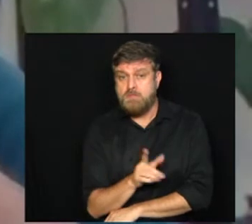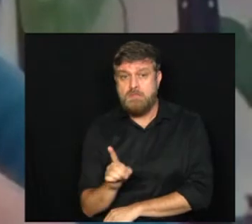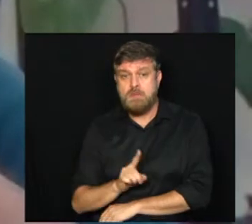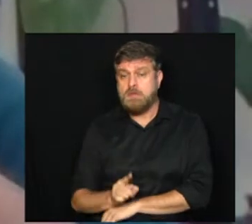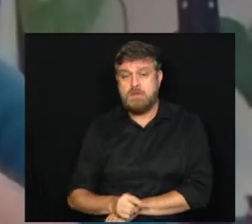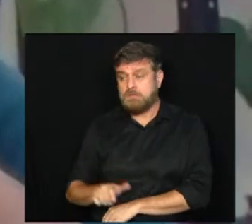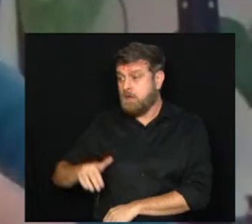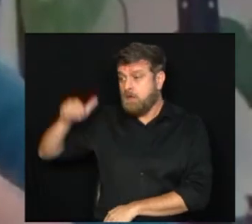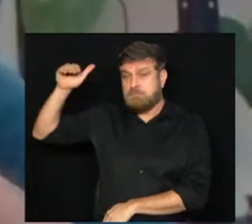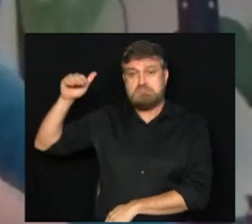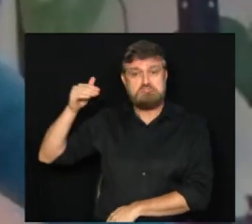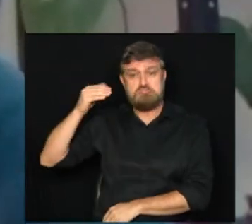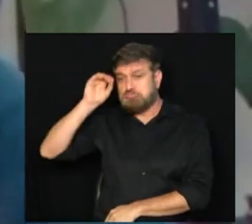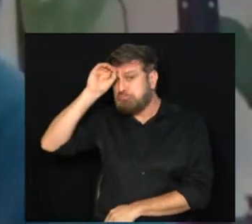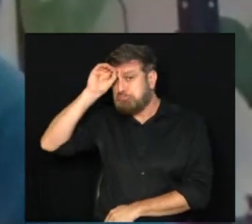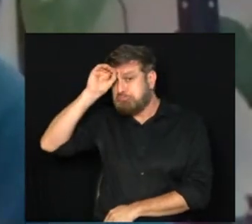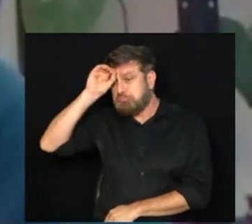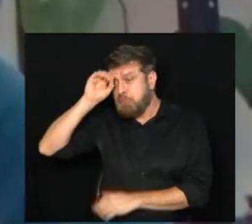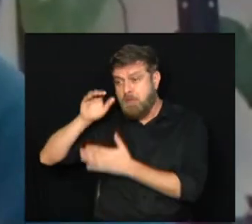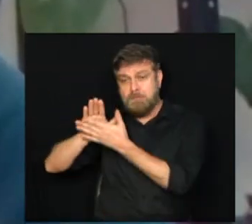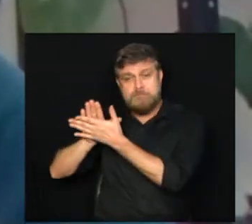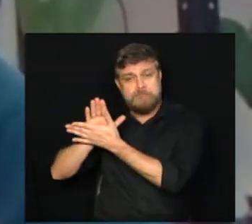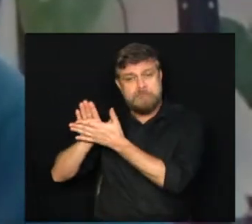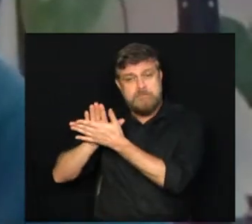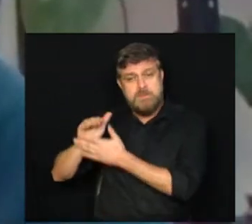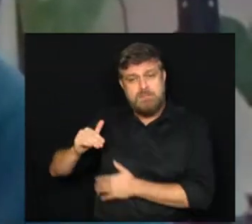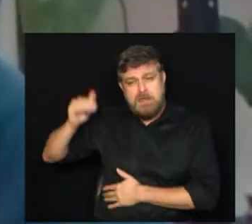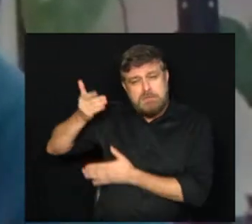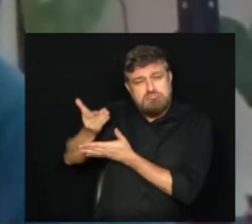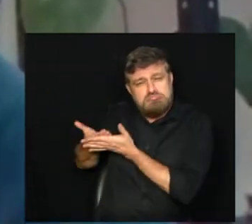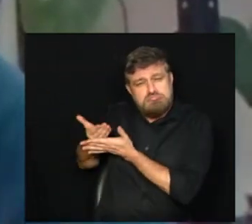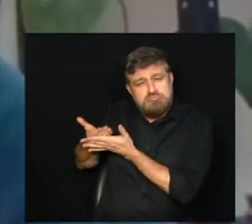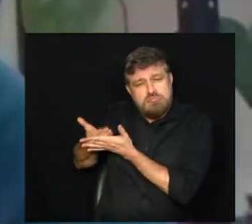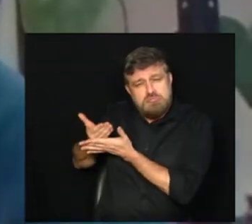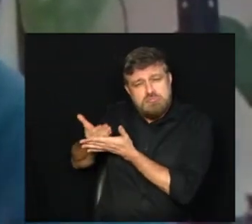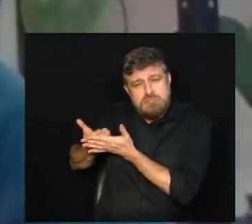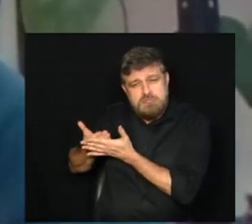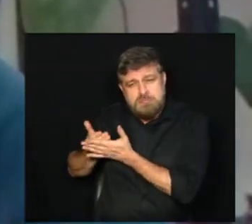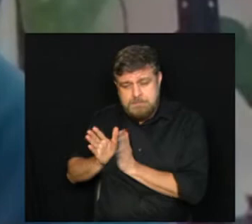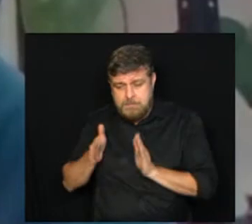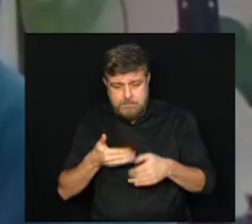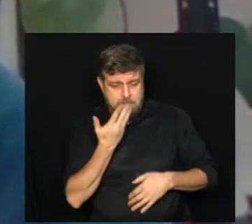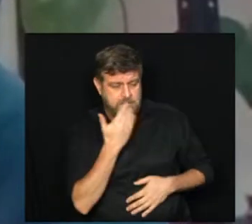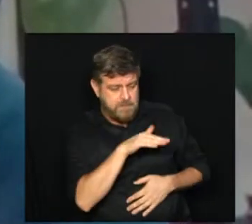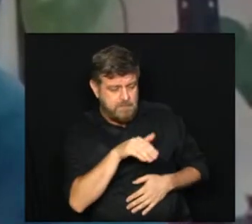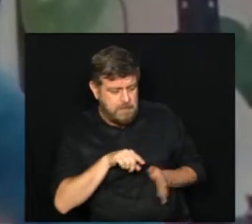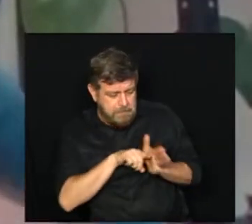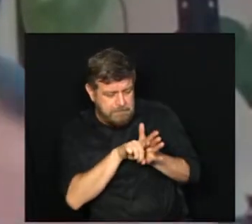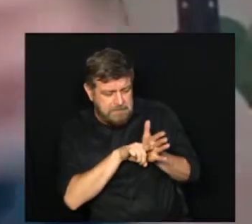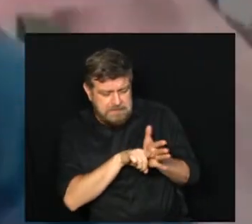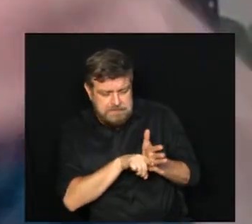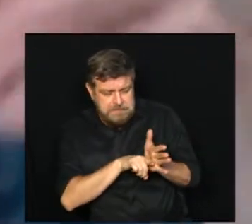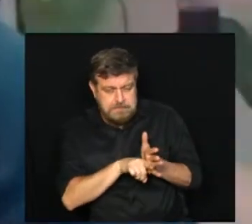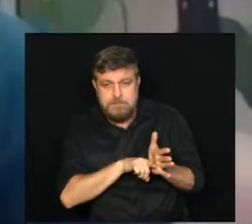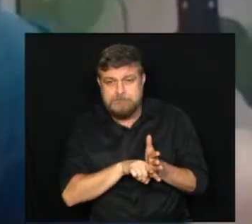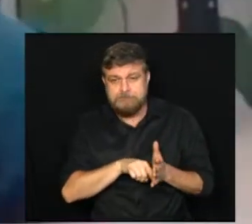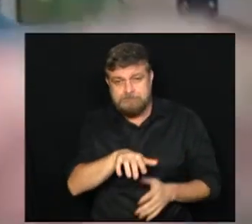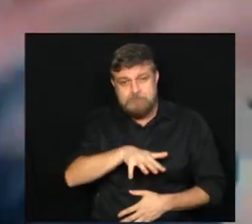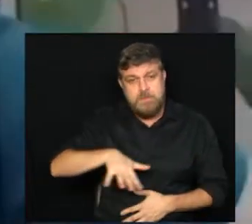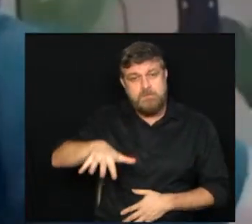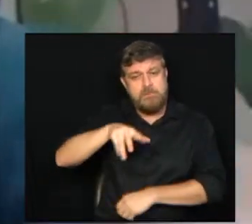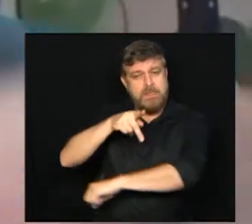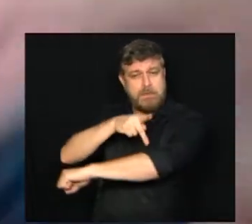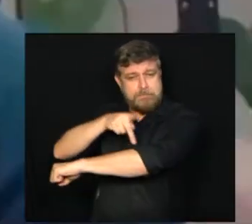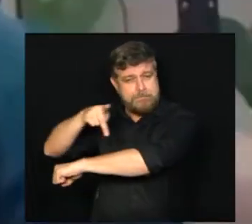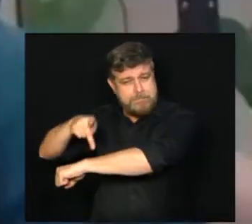pensados pelos adultos. Mesmo os adultos que estudavam a infância, né, no campo da